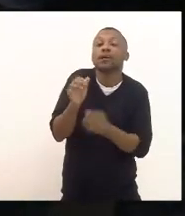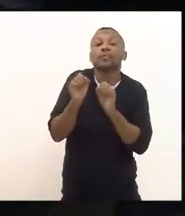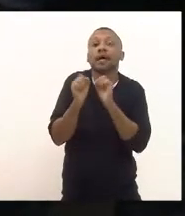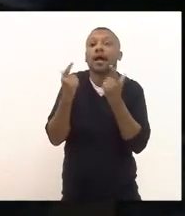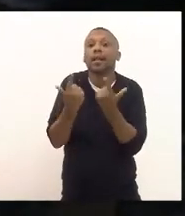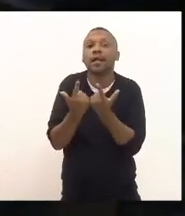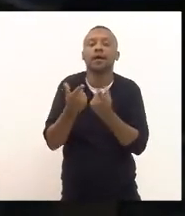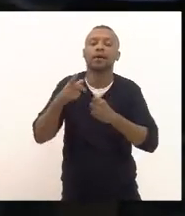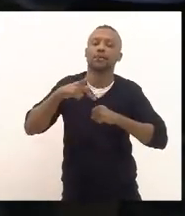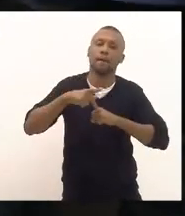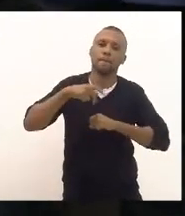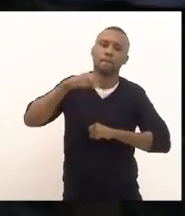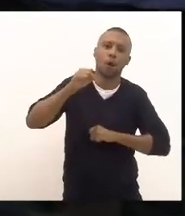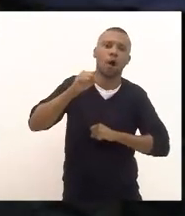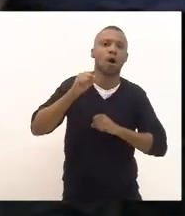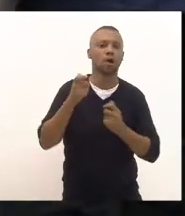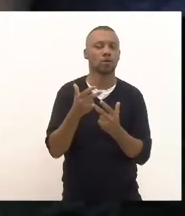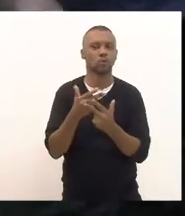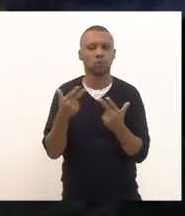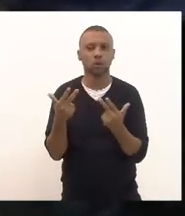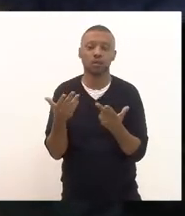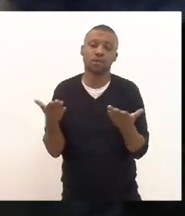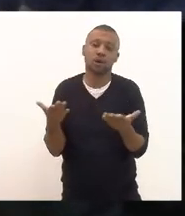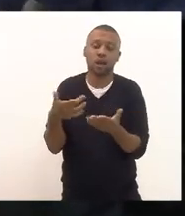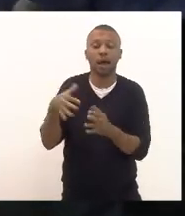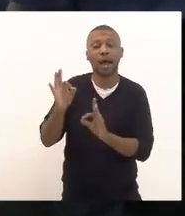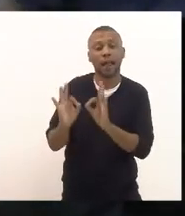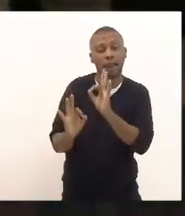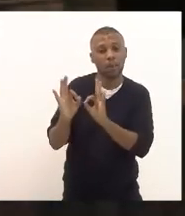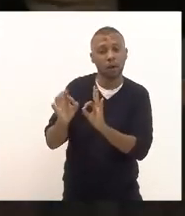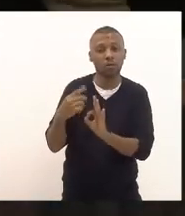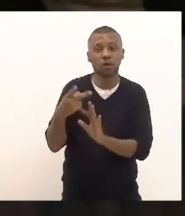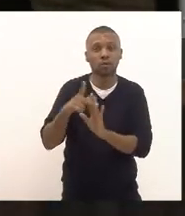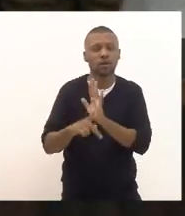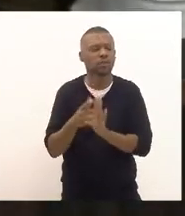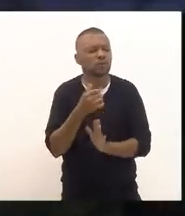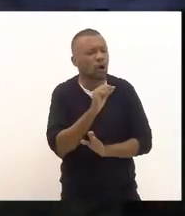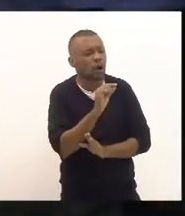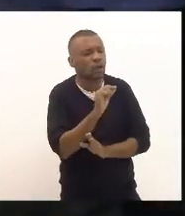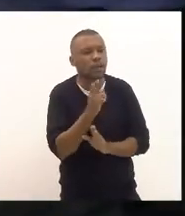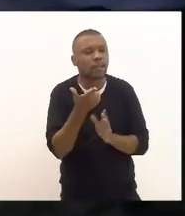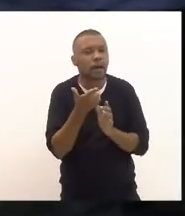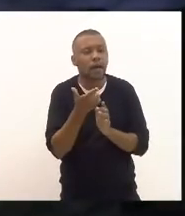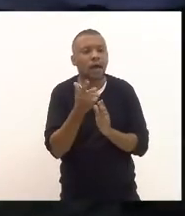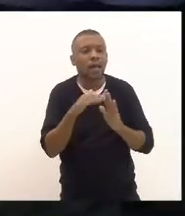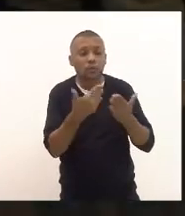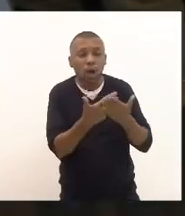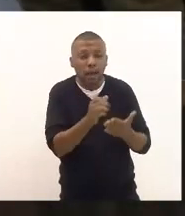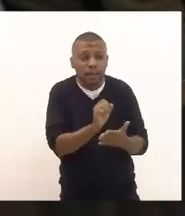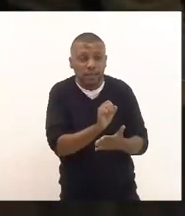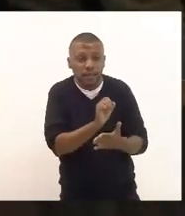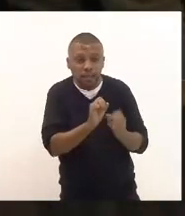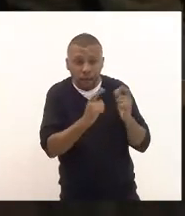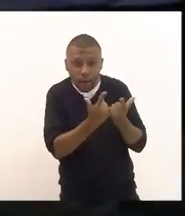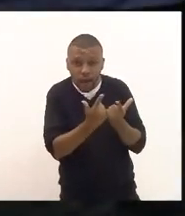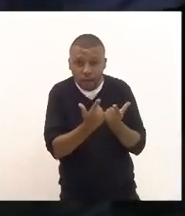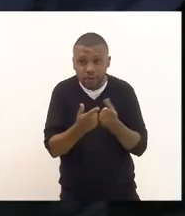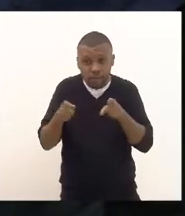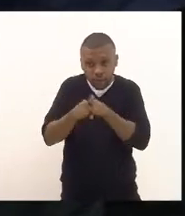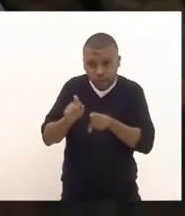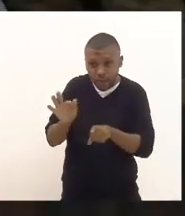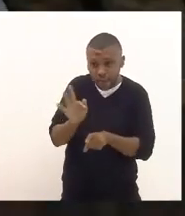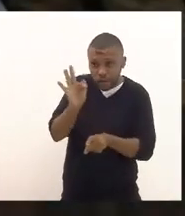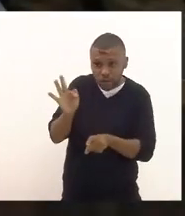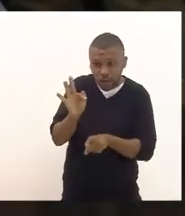pós-graduação é ela elabora os nossos projetos aonde na alerj e faz faculdade faz faculdade